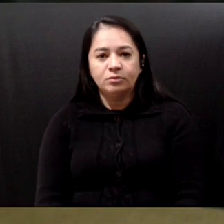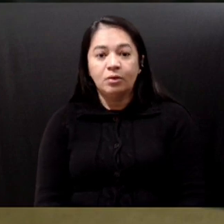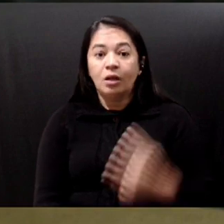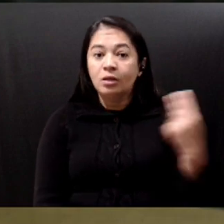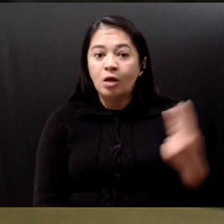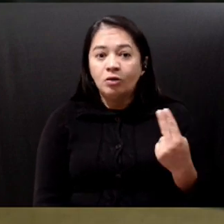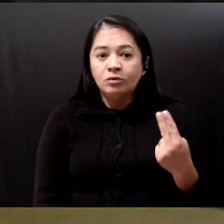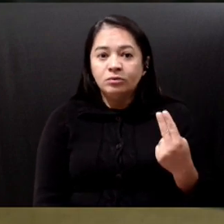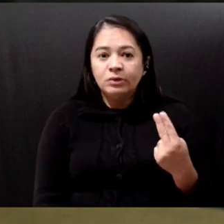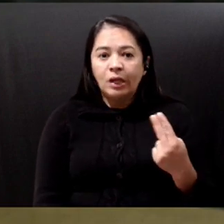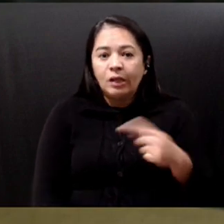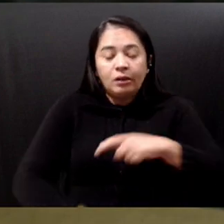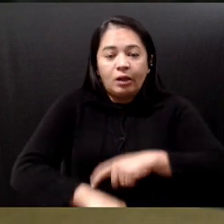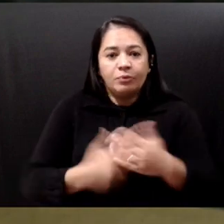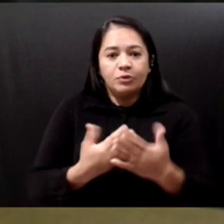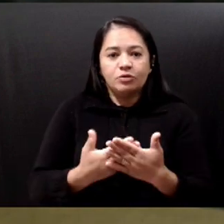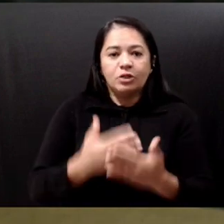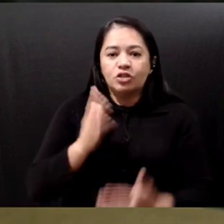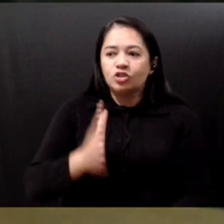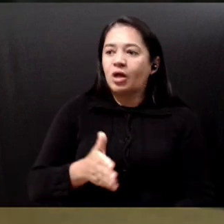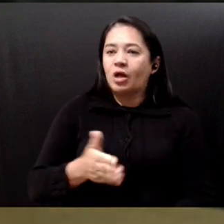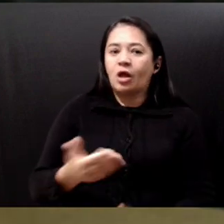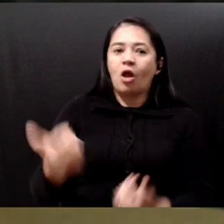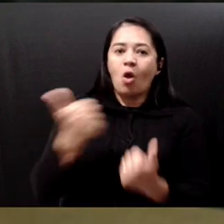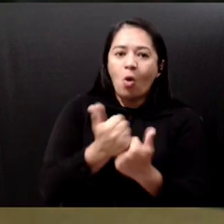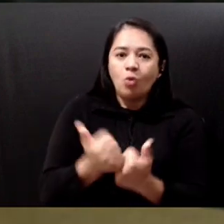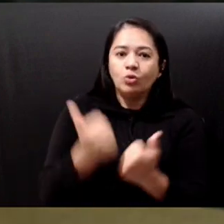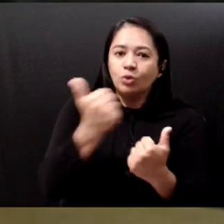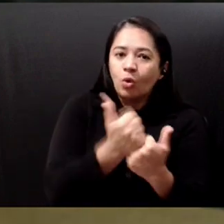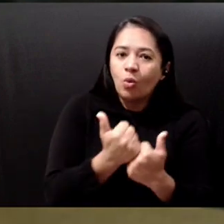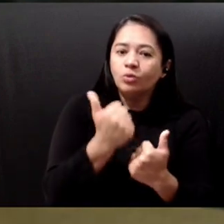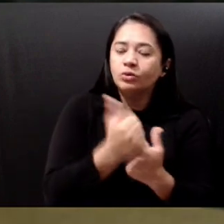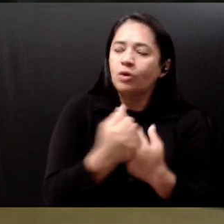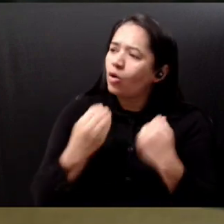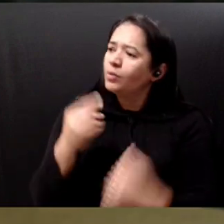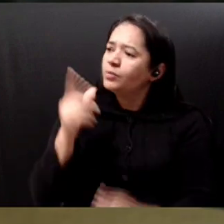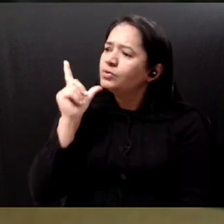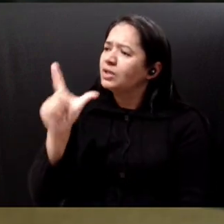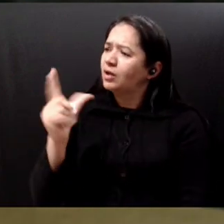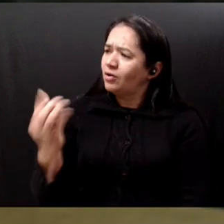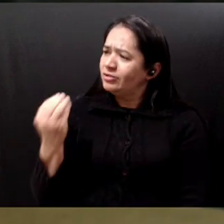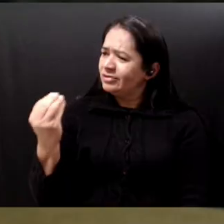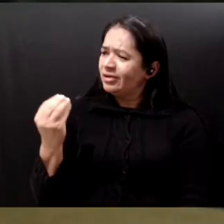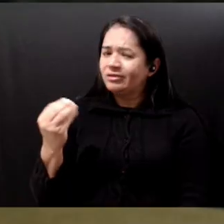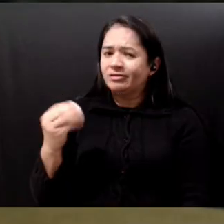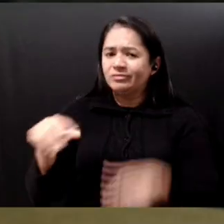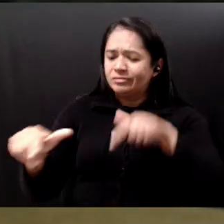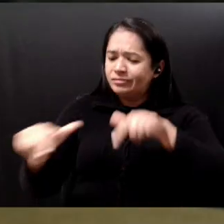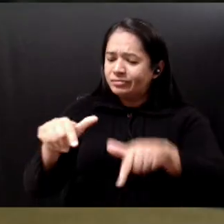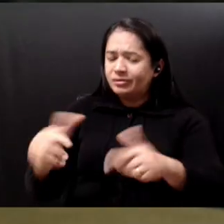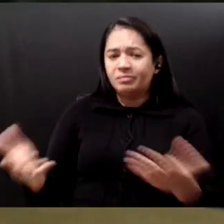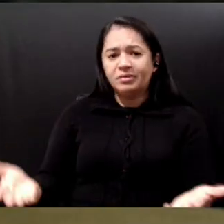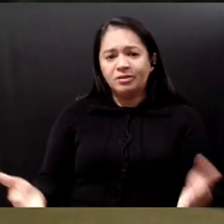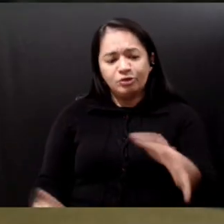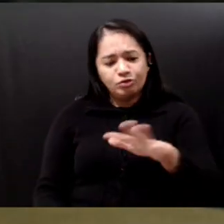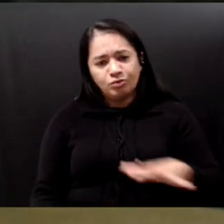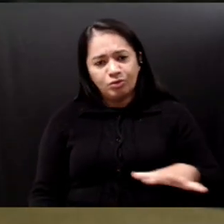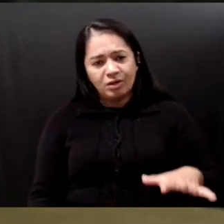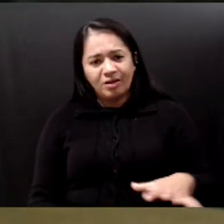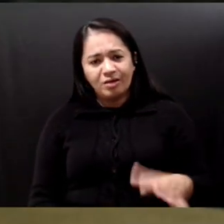vem outro e você fica para trás. Como é que você consegue trabalhar nesse ambiente tão corrido,